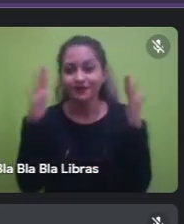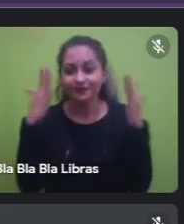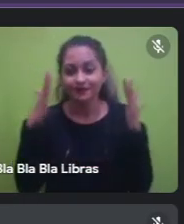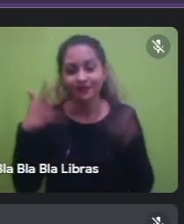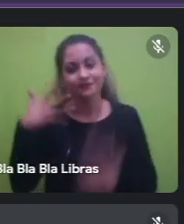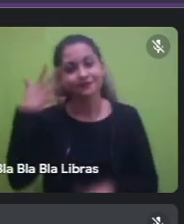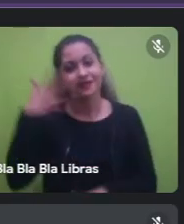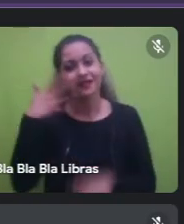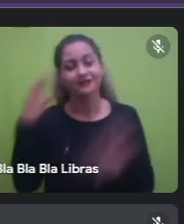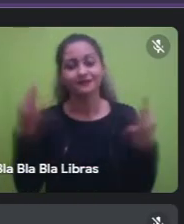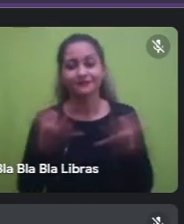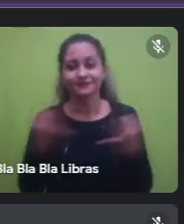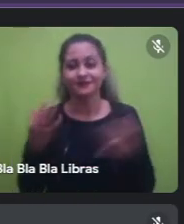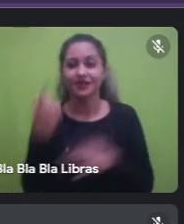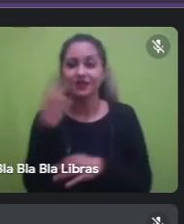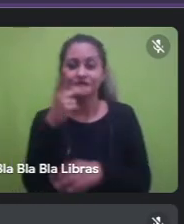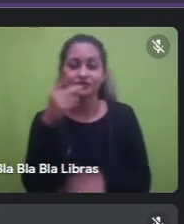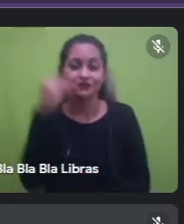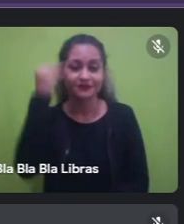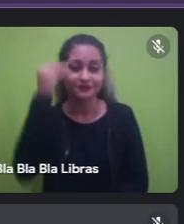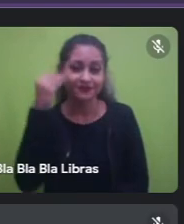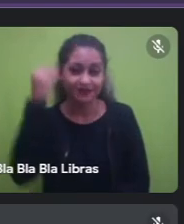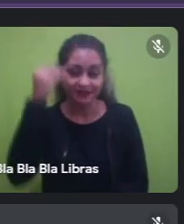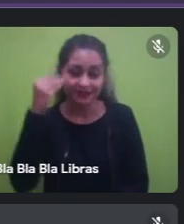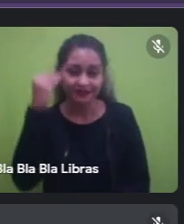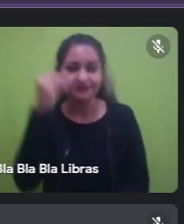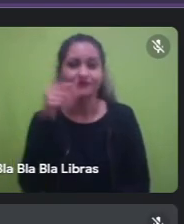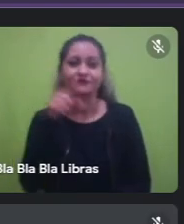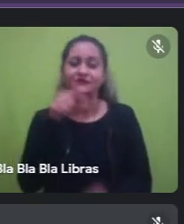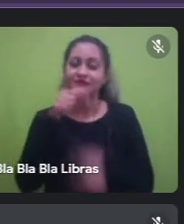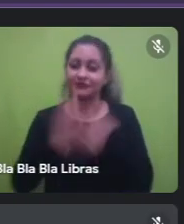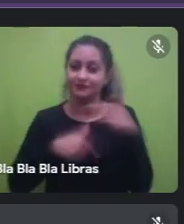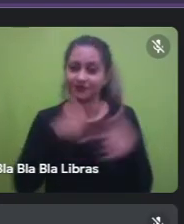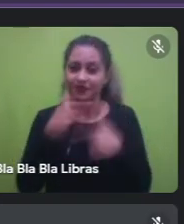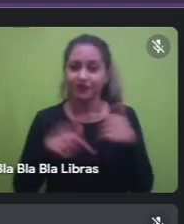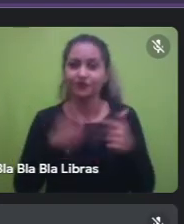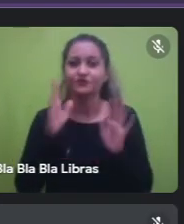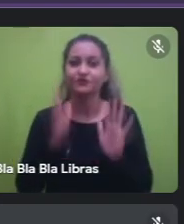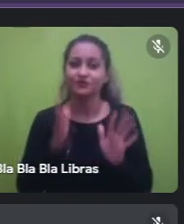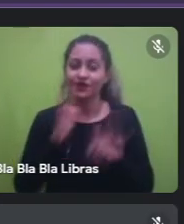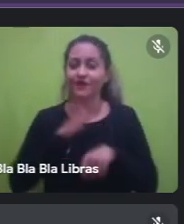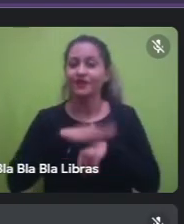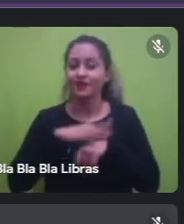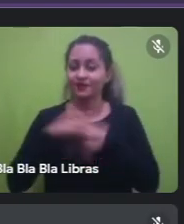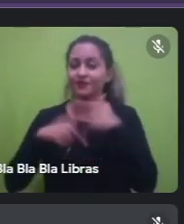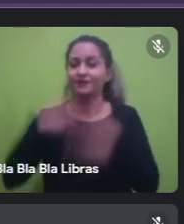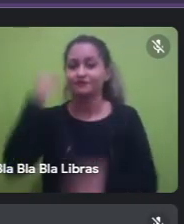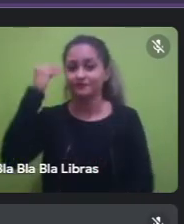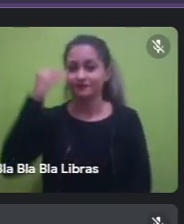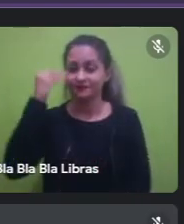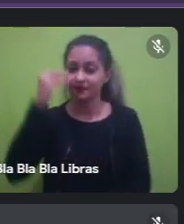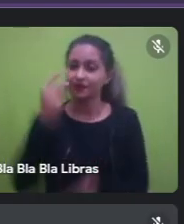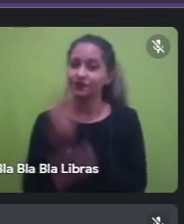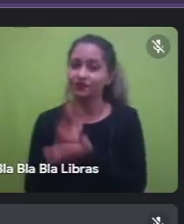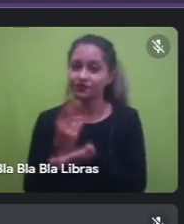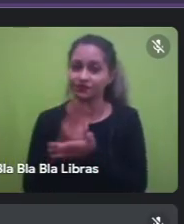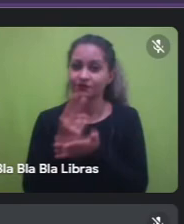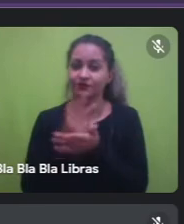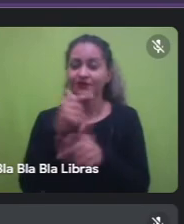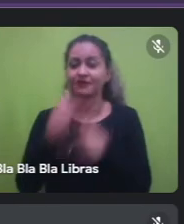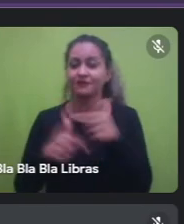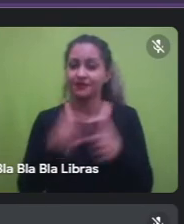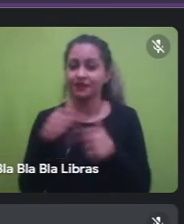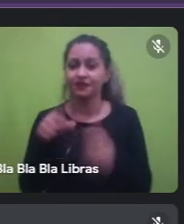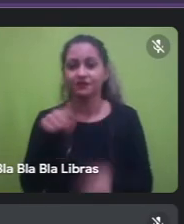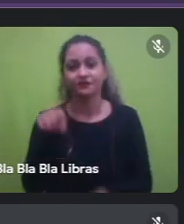palestra, por toda a sua experiência. Né? Você trabalhou já há um certo tempo aí na região, né, ainda continua trabalhando, né? Você vê